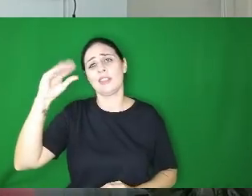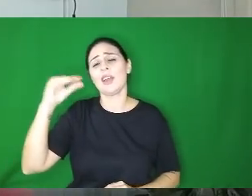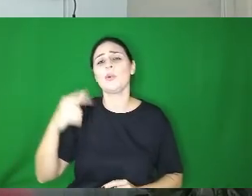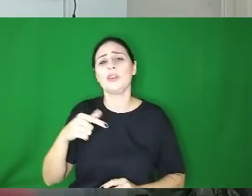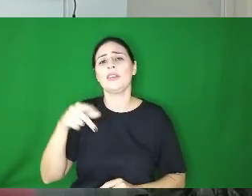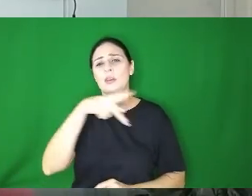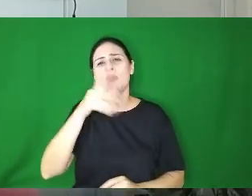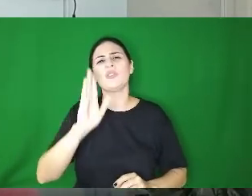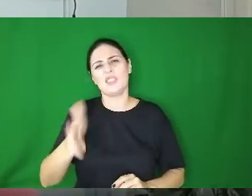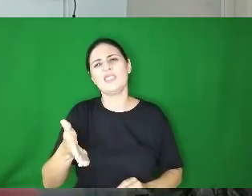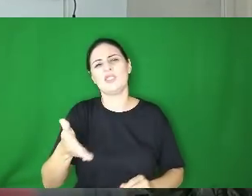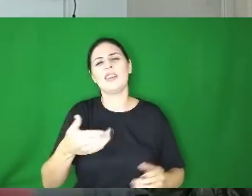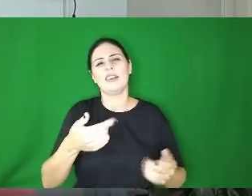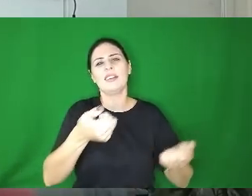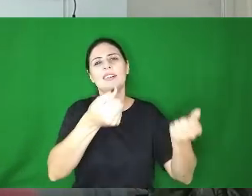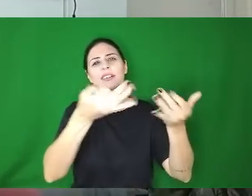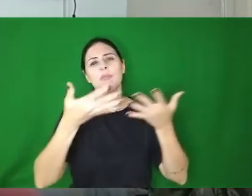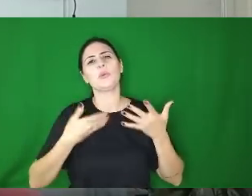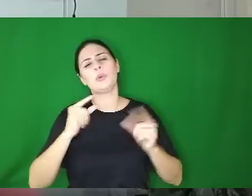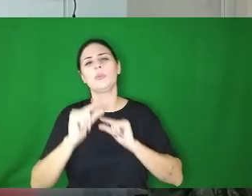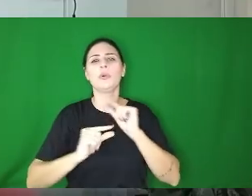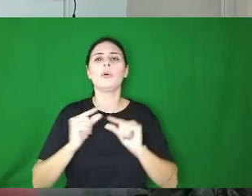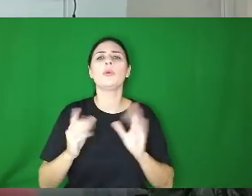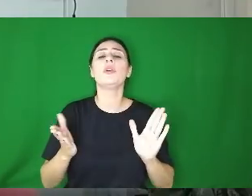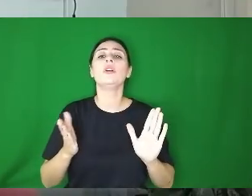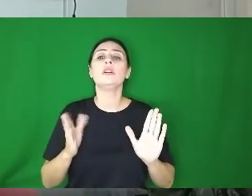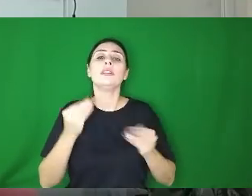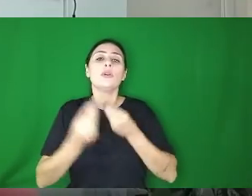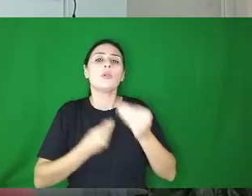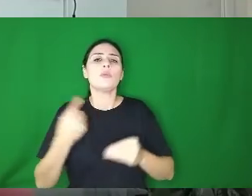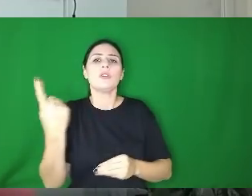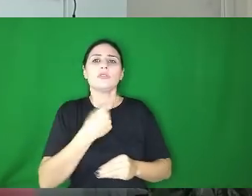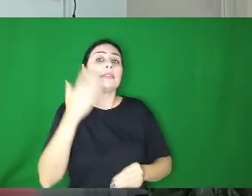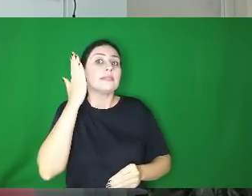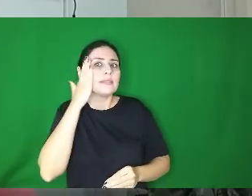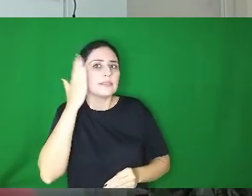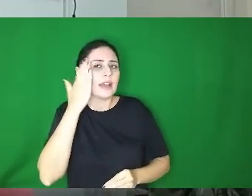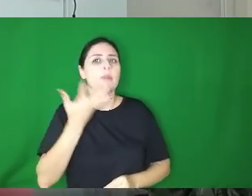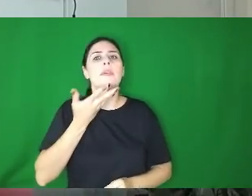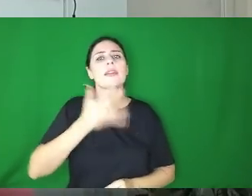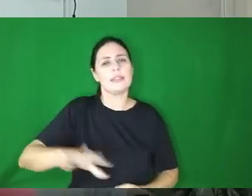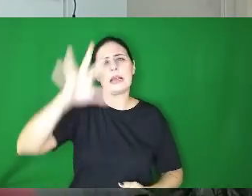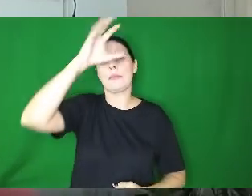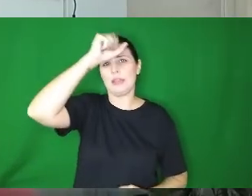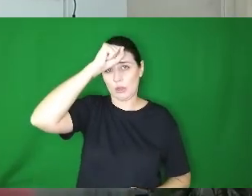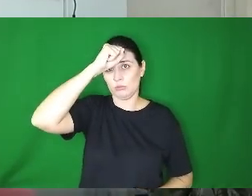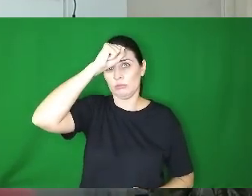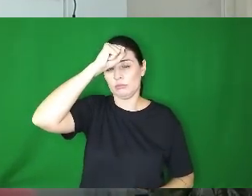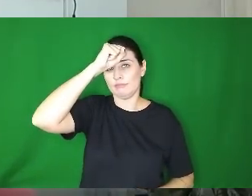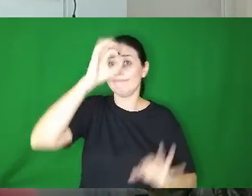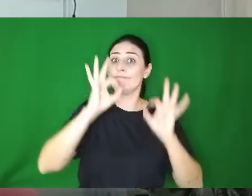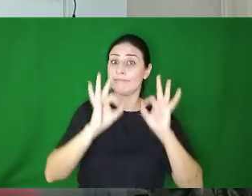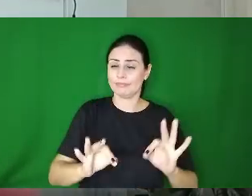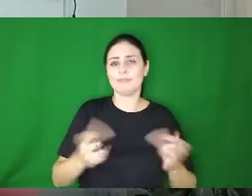né? Seja pelo remoto, seja pelo vídeo. A gente tem tido várias ações aqui, práticas, de